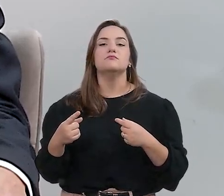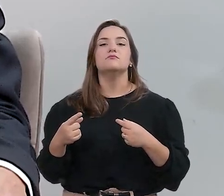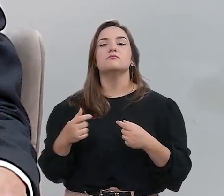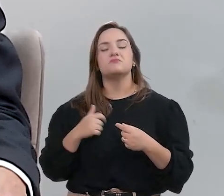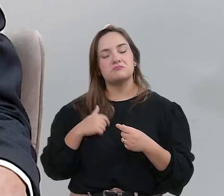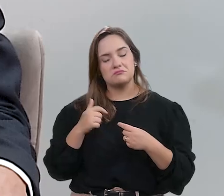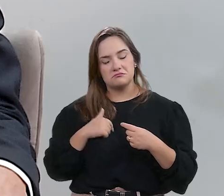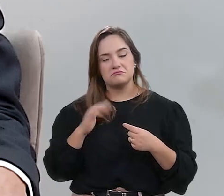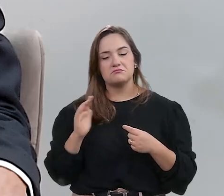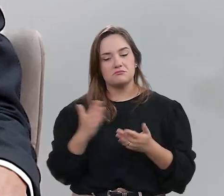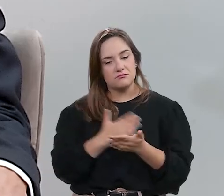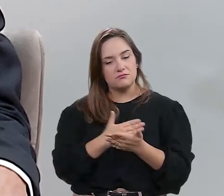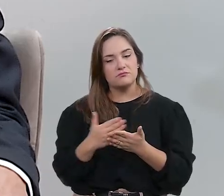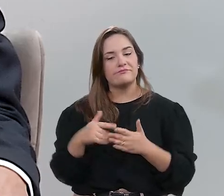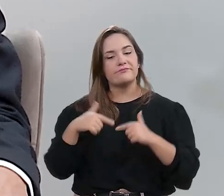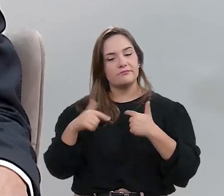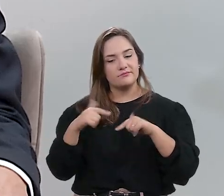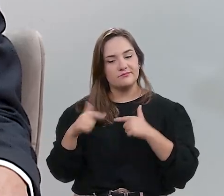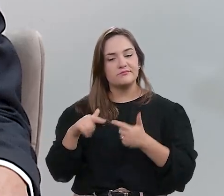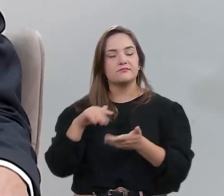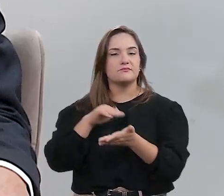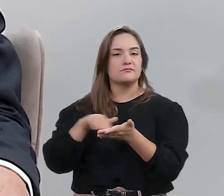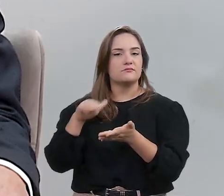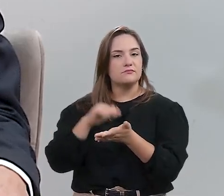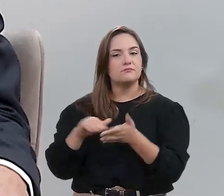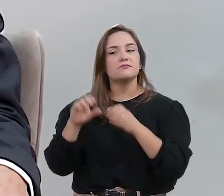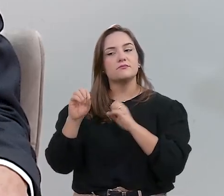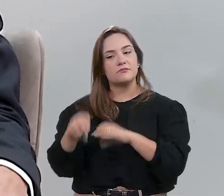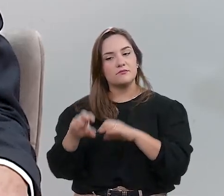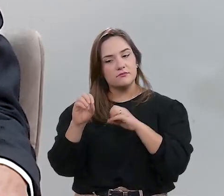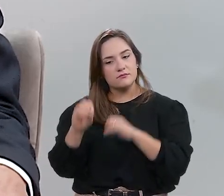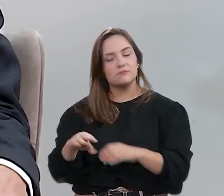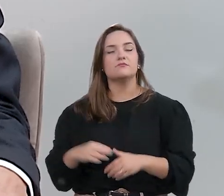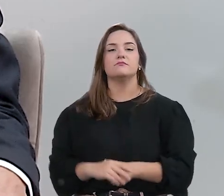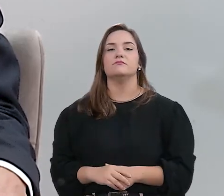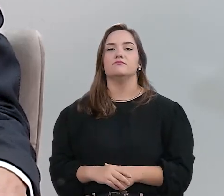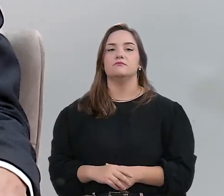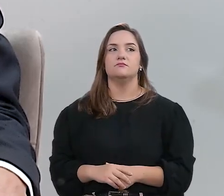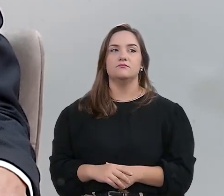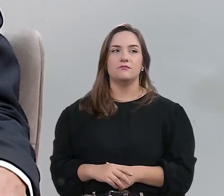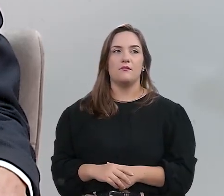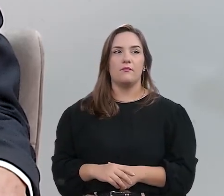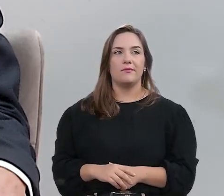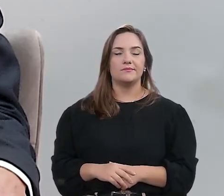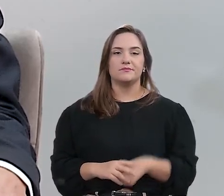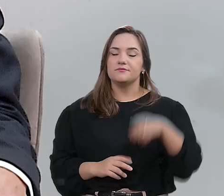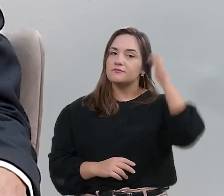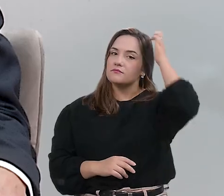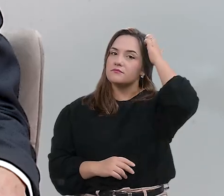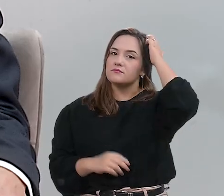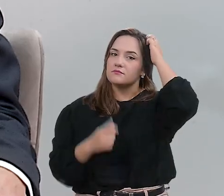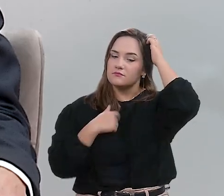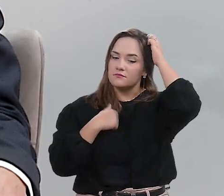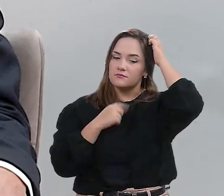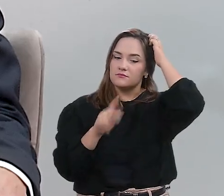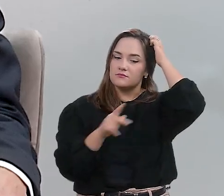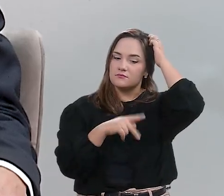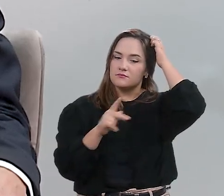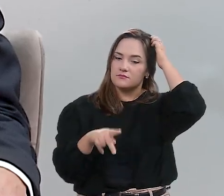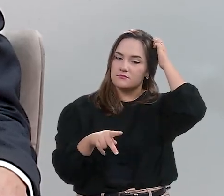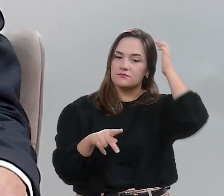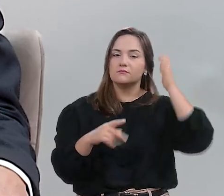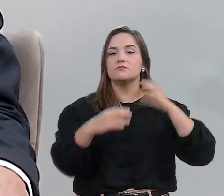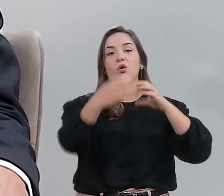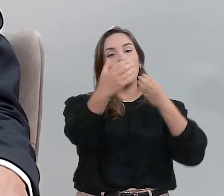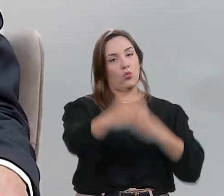eu já estava trabalhando na Secretaria de Educação, como professor,